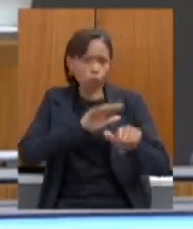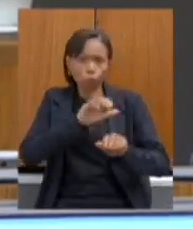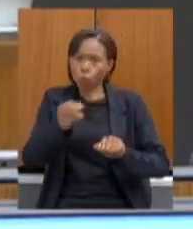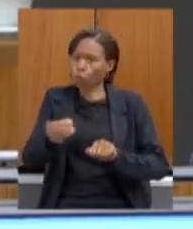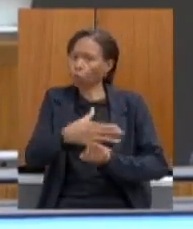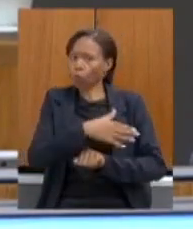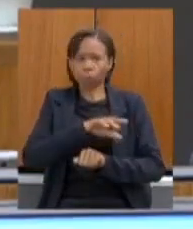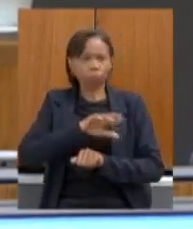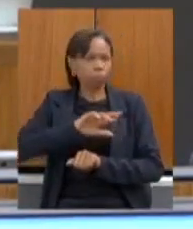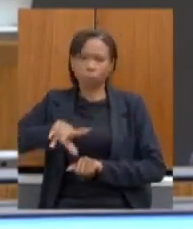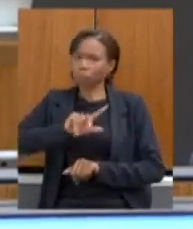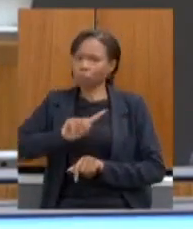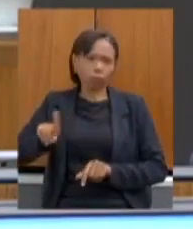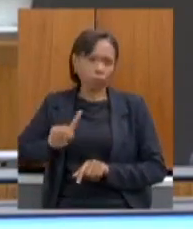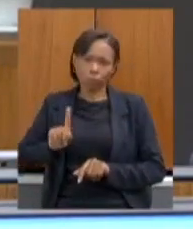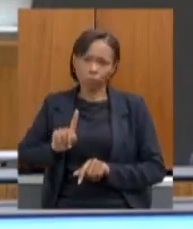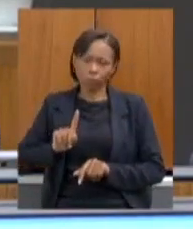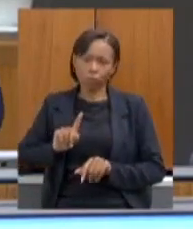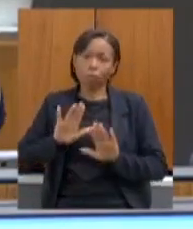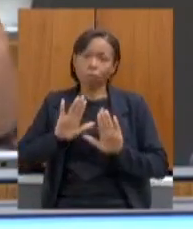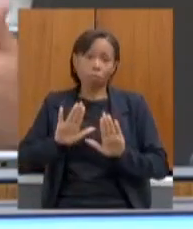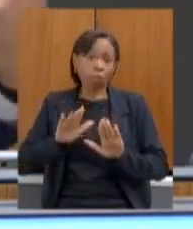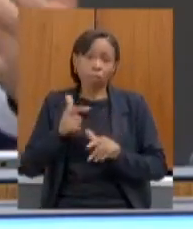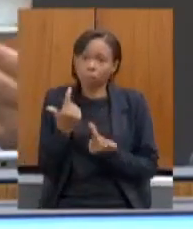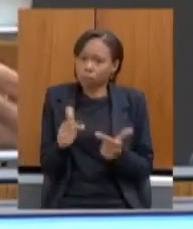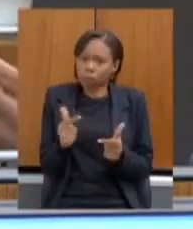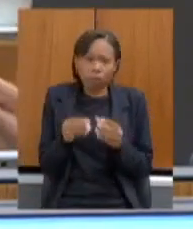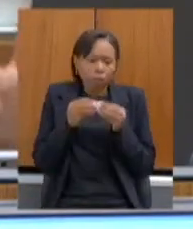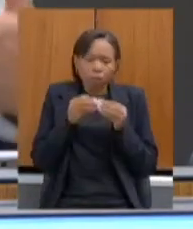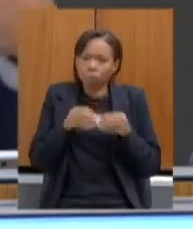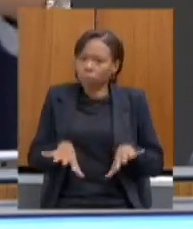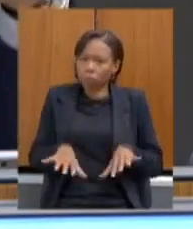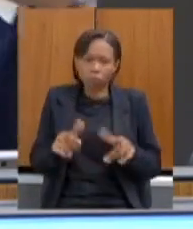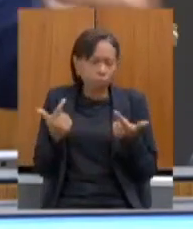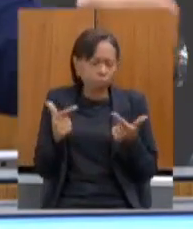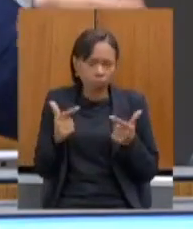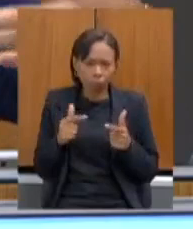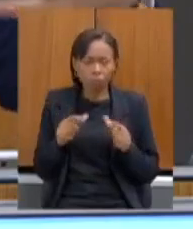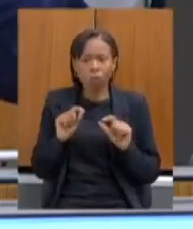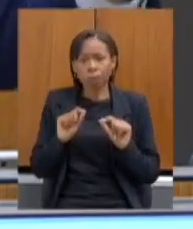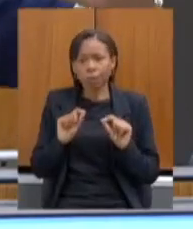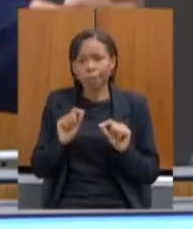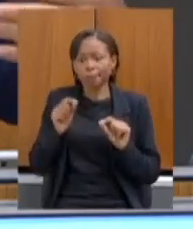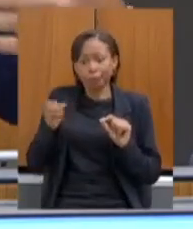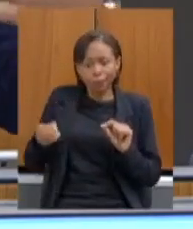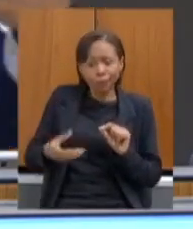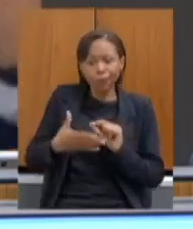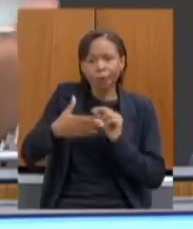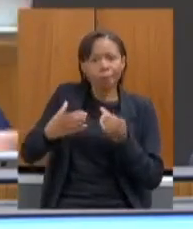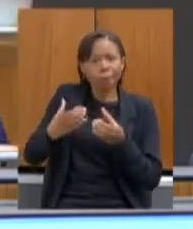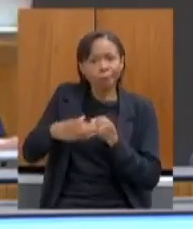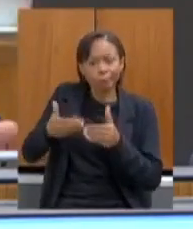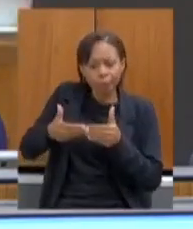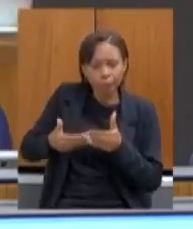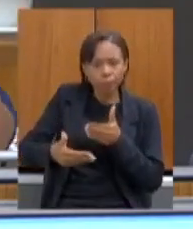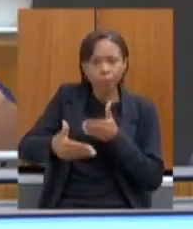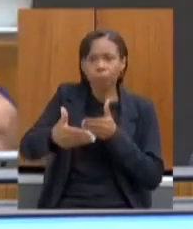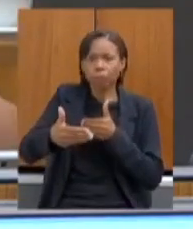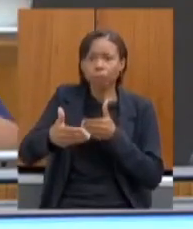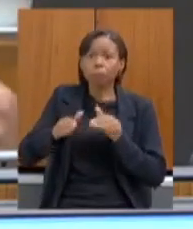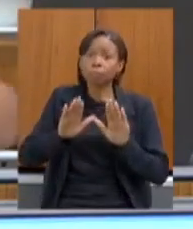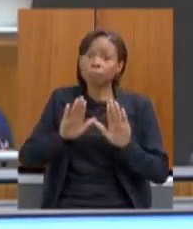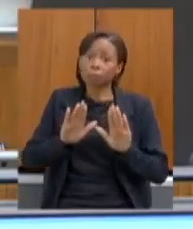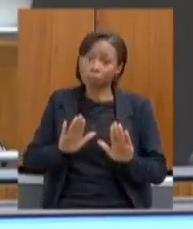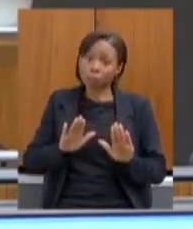Obviamente, deputado sargento Rodrigues, sem prejuízo para continuarmos na discussão de eventualmente novos concursos daqui para frente, mas